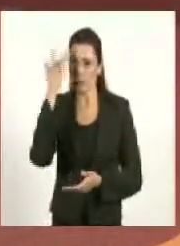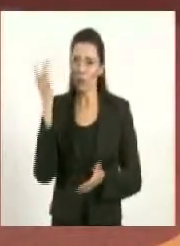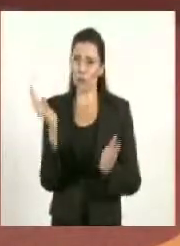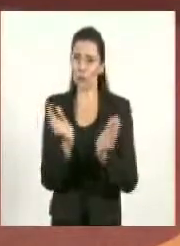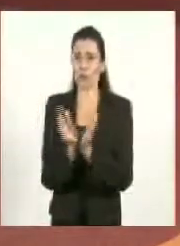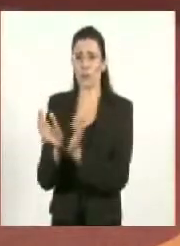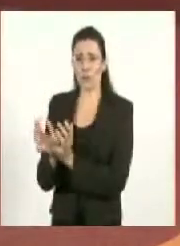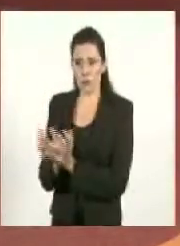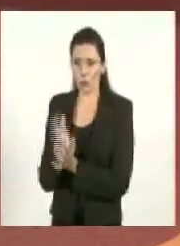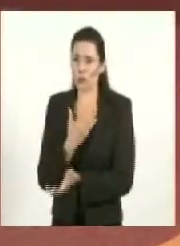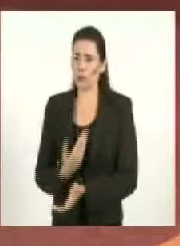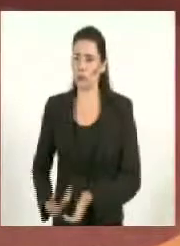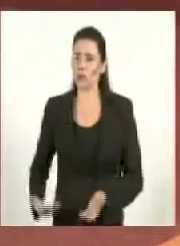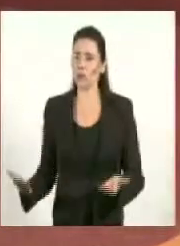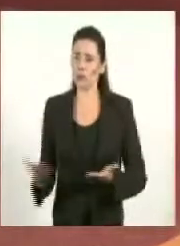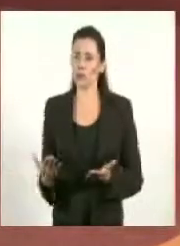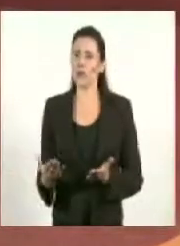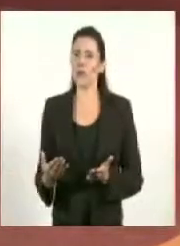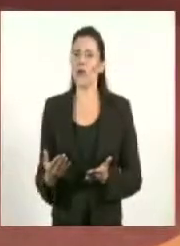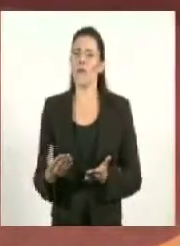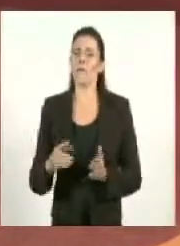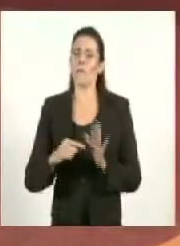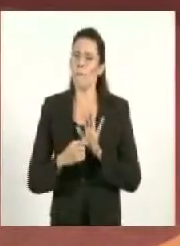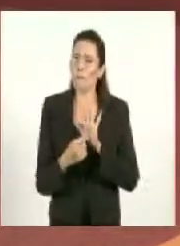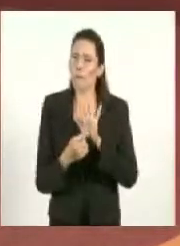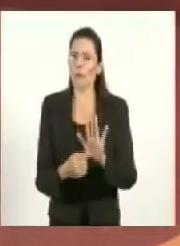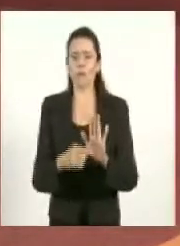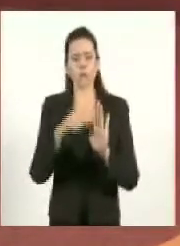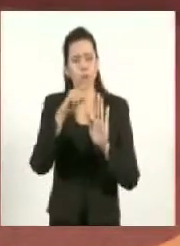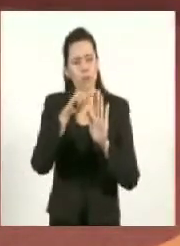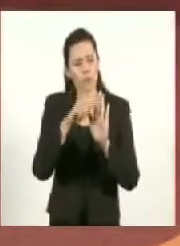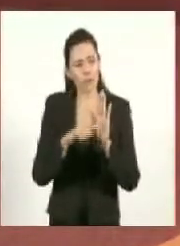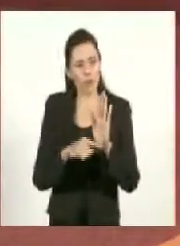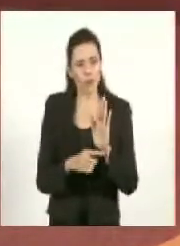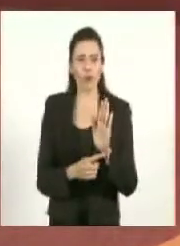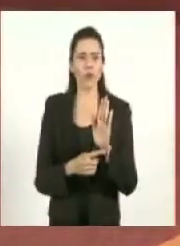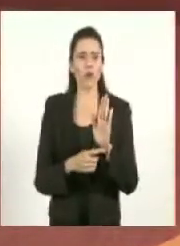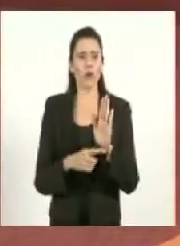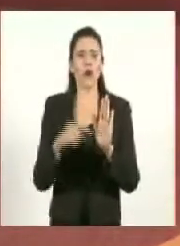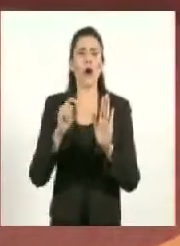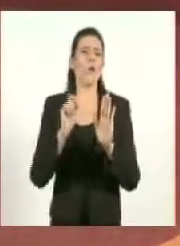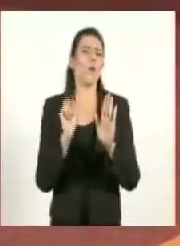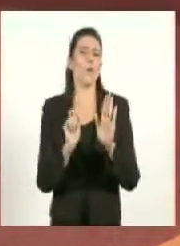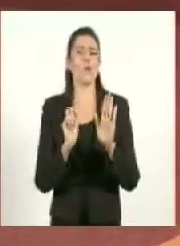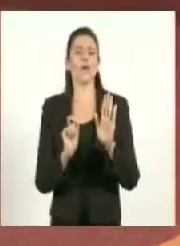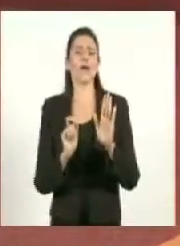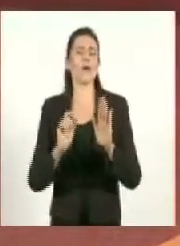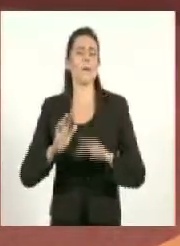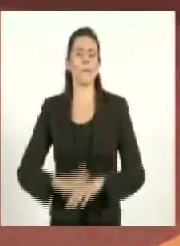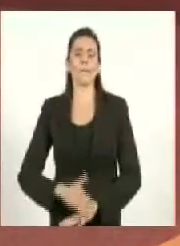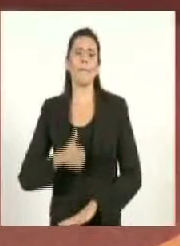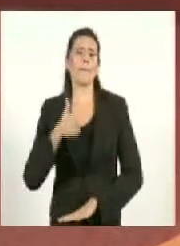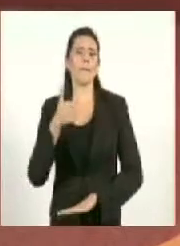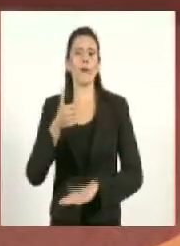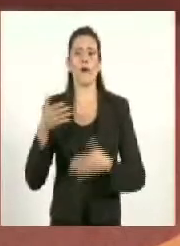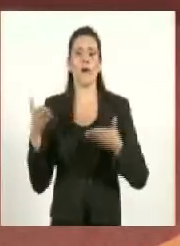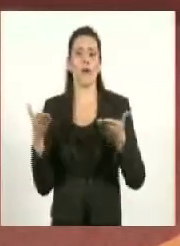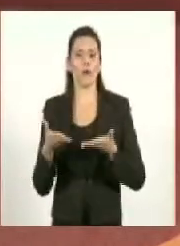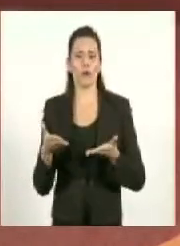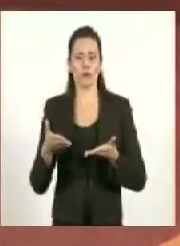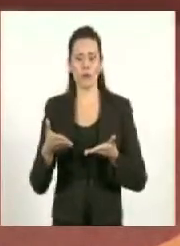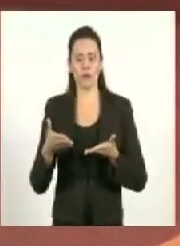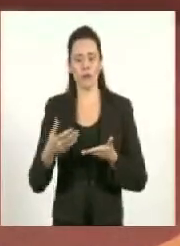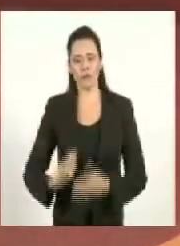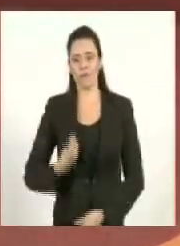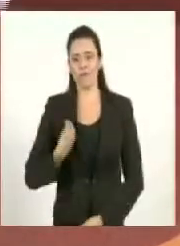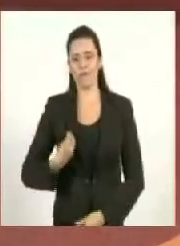governo, para a gente colocar uma do lado da outra, para ver de fato, realmente, como é que funcionam